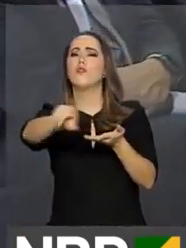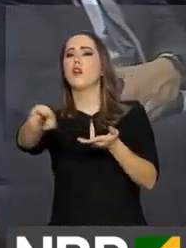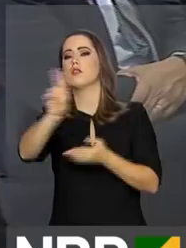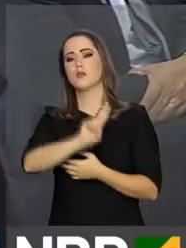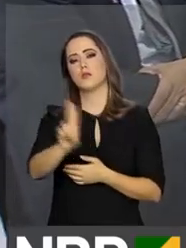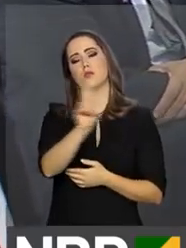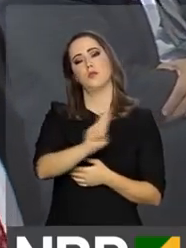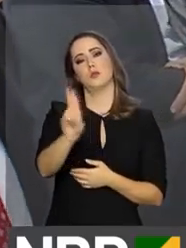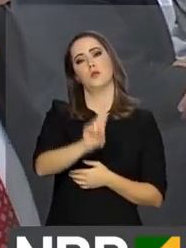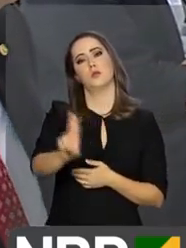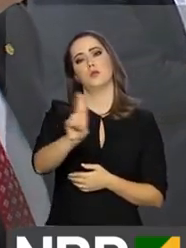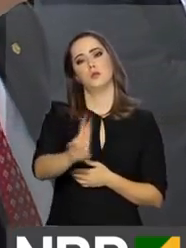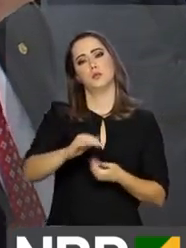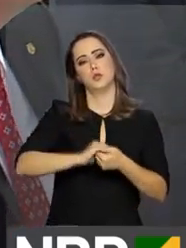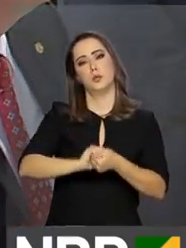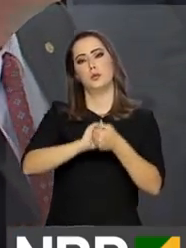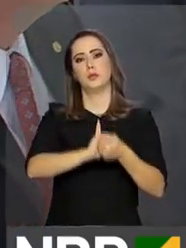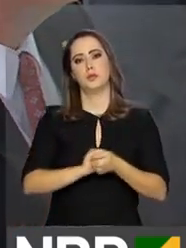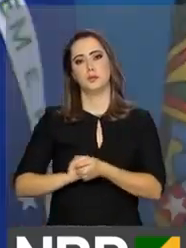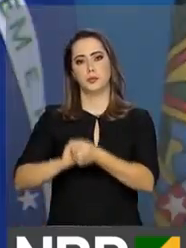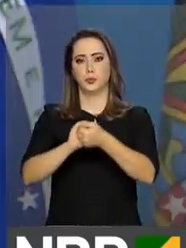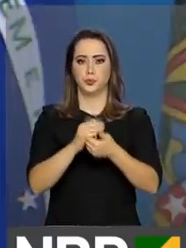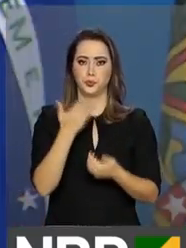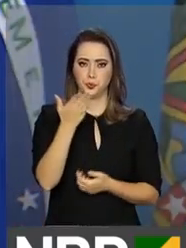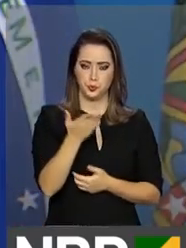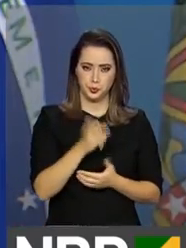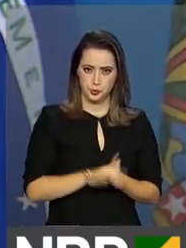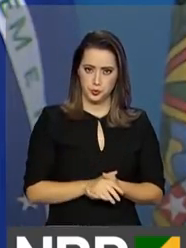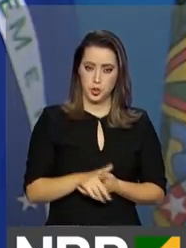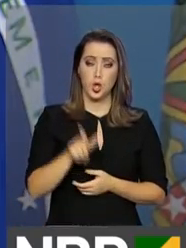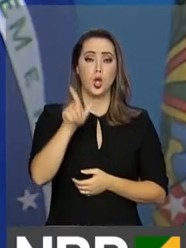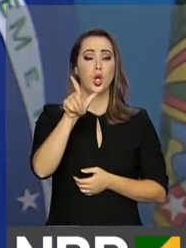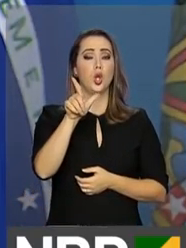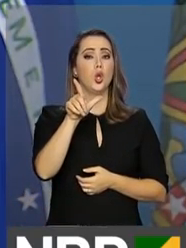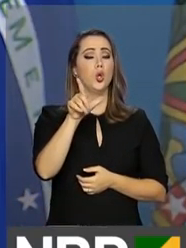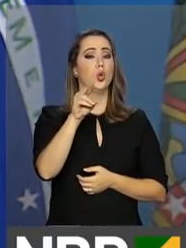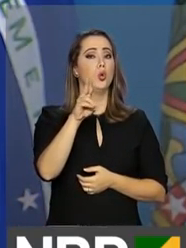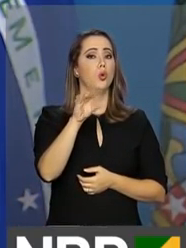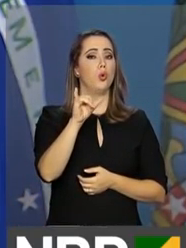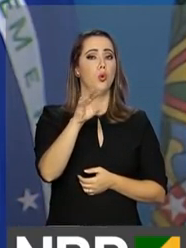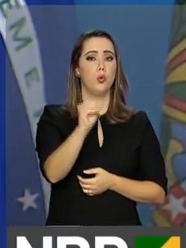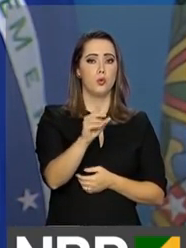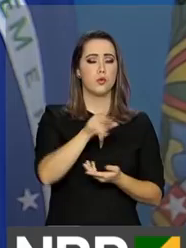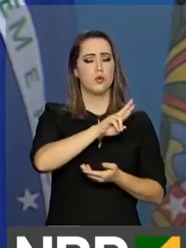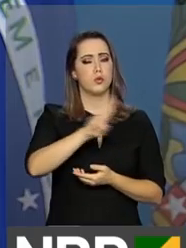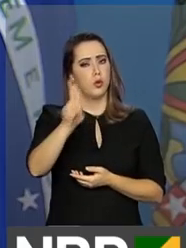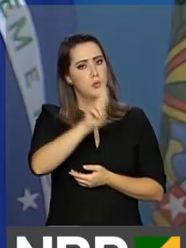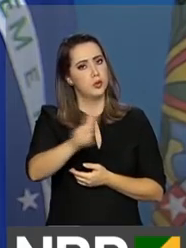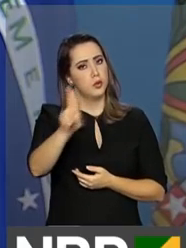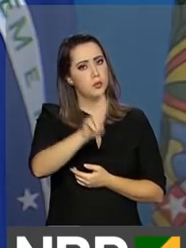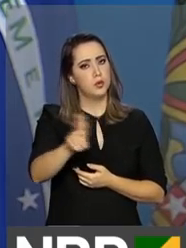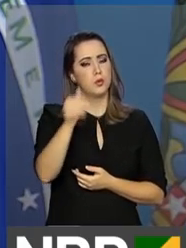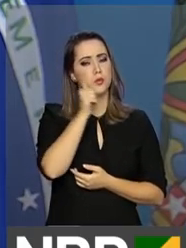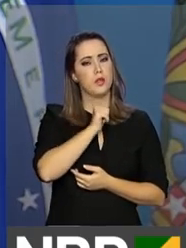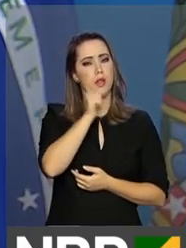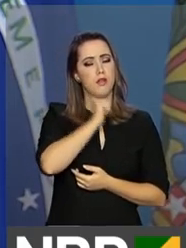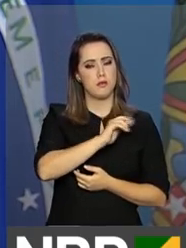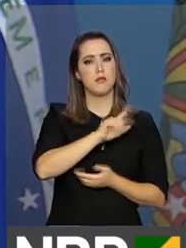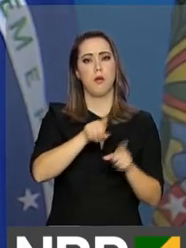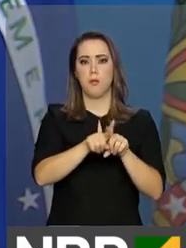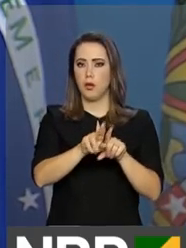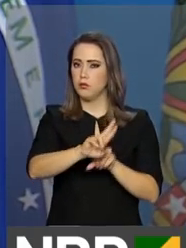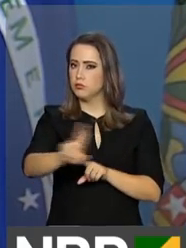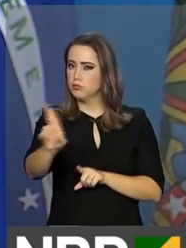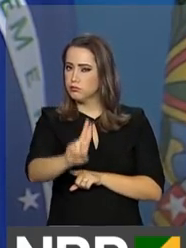Fábio Garcia, o Zé Rocha, líder, já mencionei, Lúcio Vieira Lima, Rosângela Gomes, a Soraya Santos, o